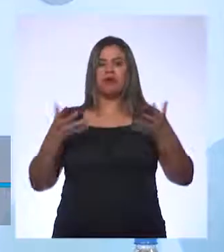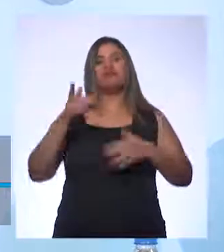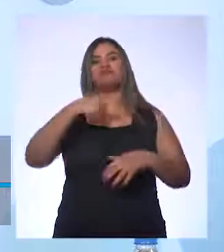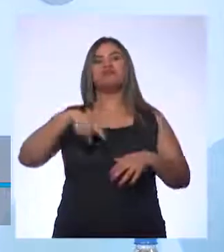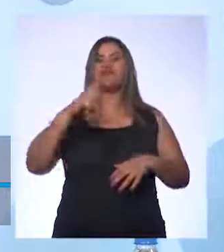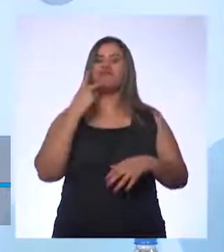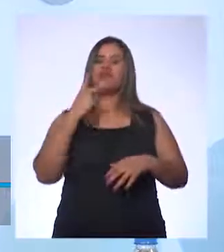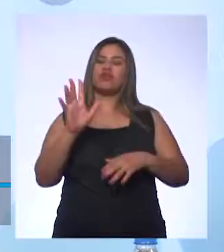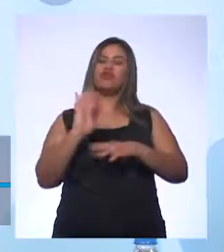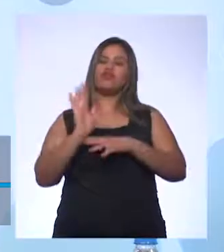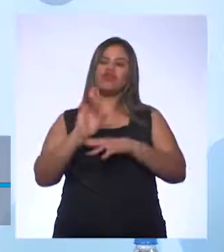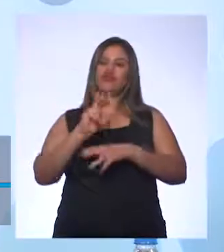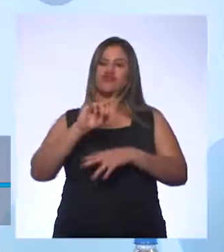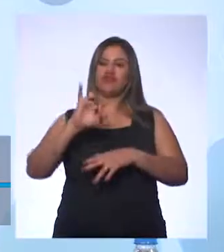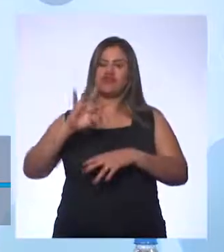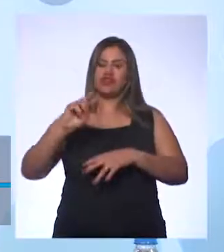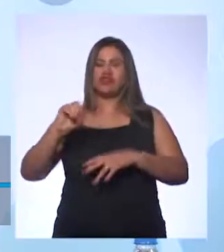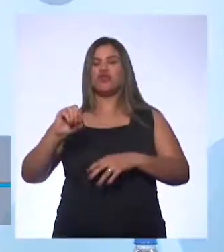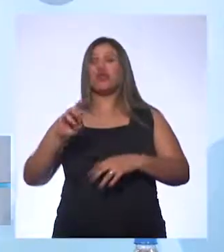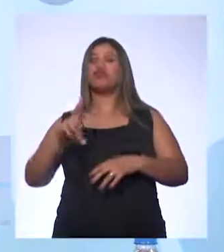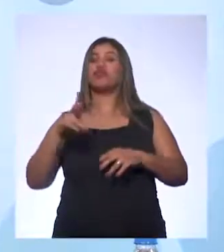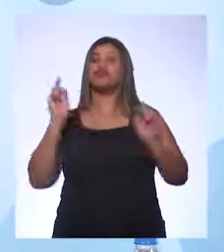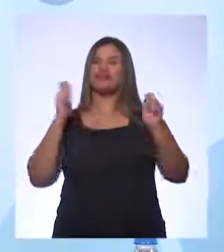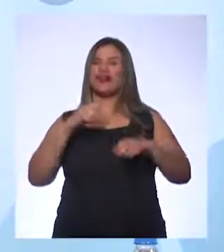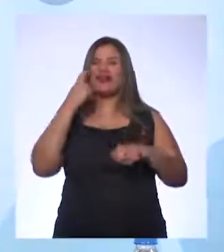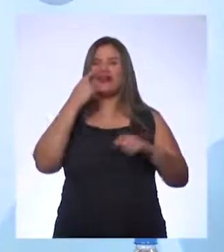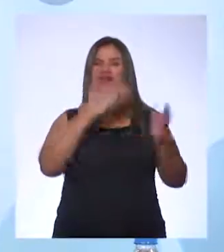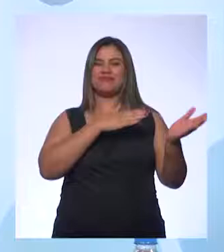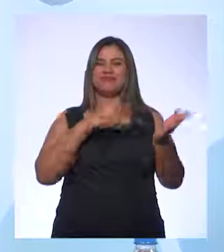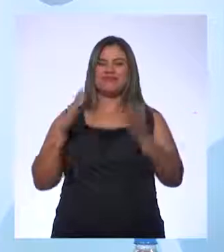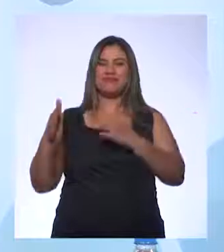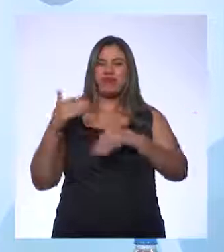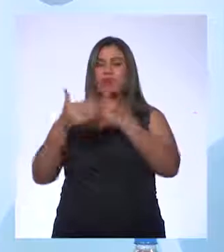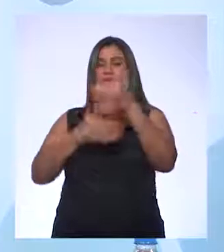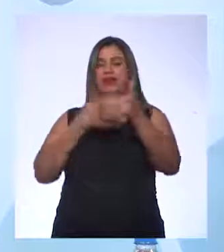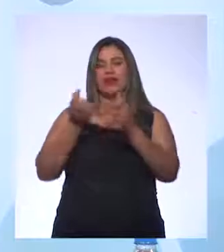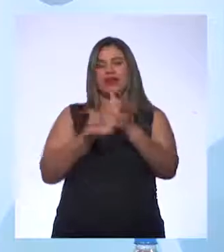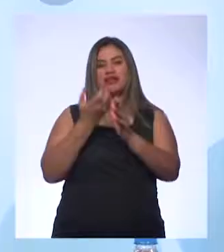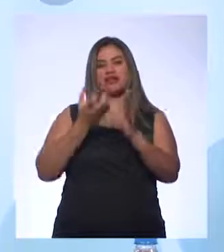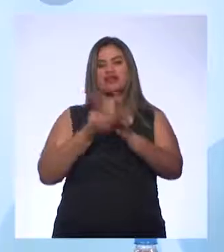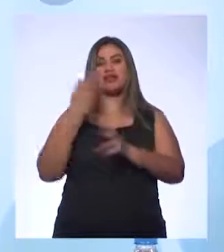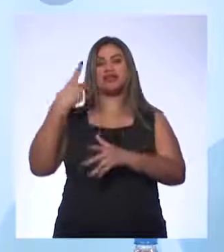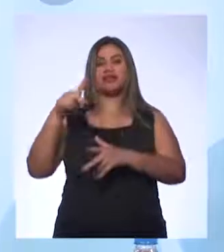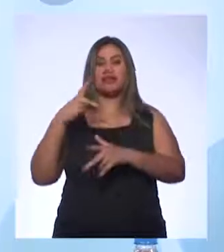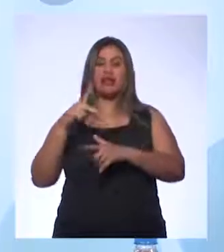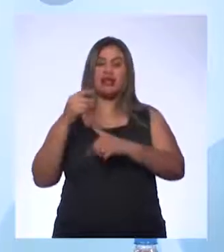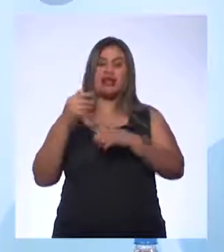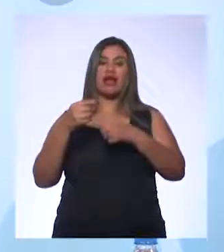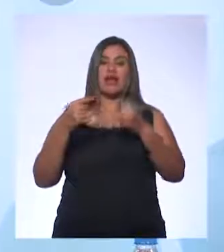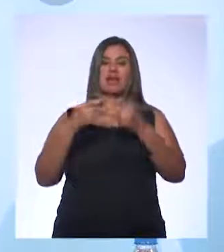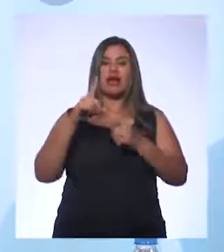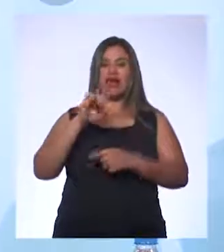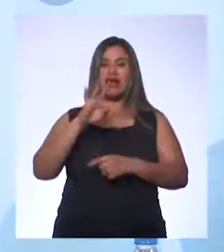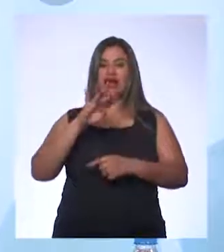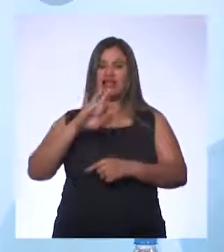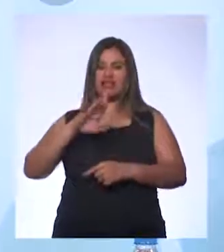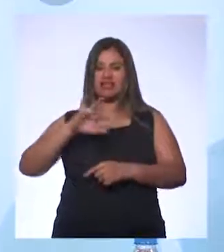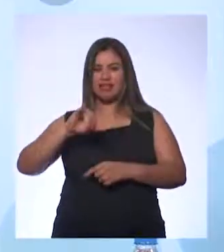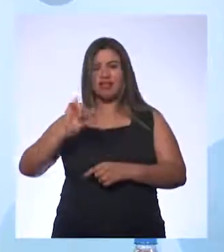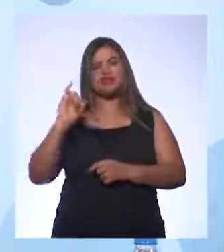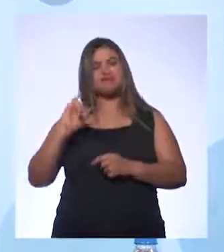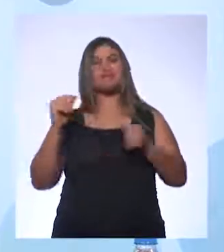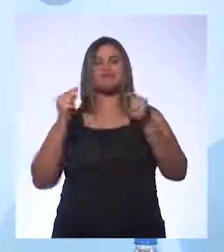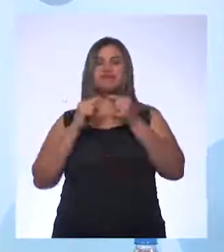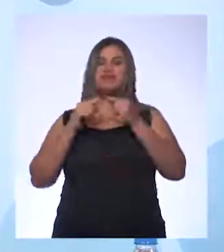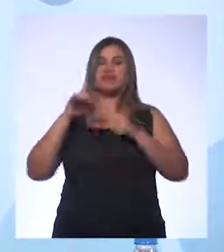o vídeo do Vitor vai rolar. Vamos assistir, é muito legal o processo de criação que ele usa para fazer os letterings dele. Lembrando que ele